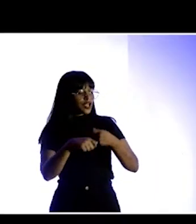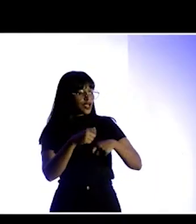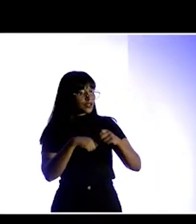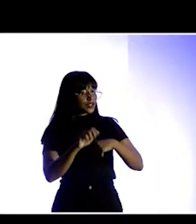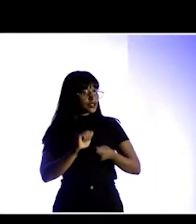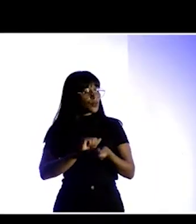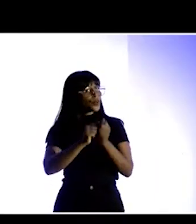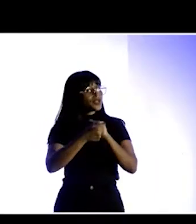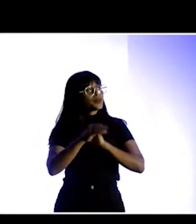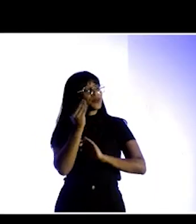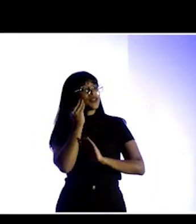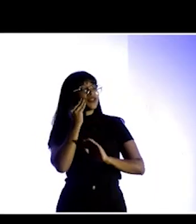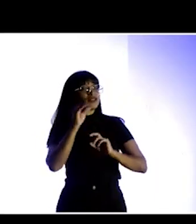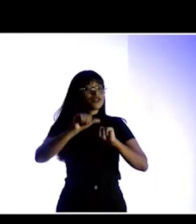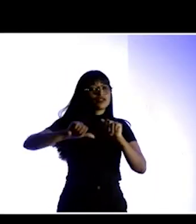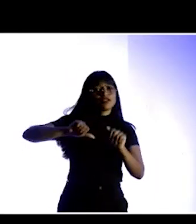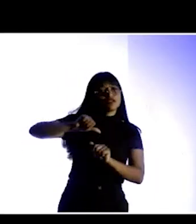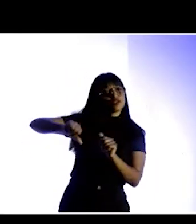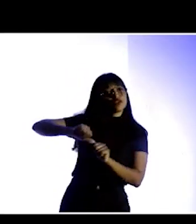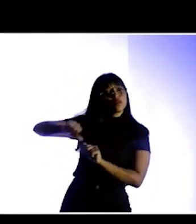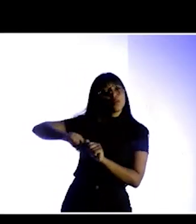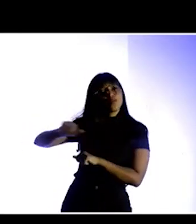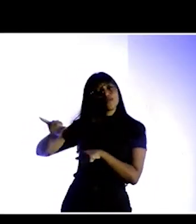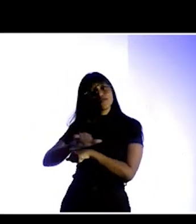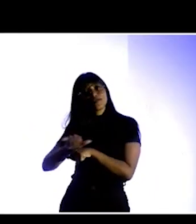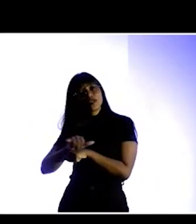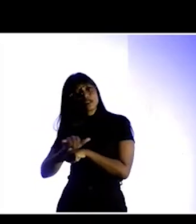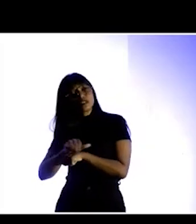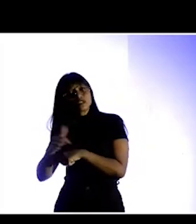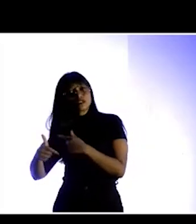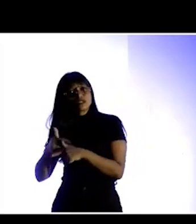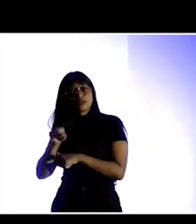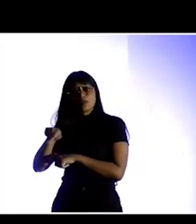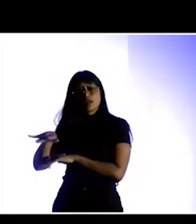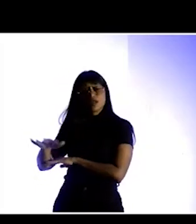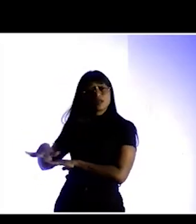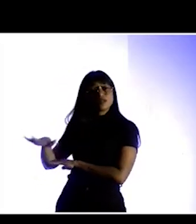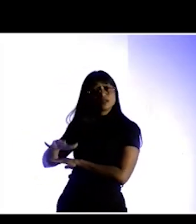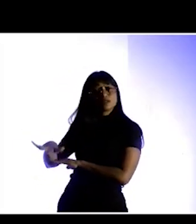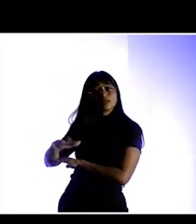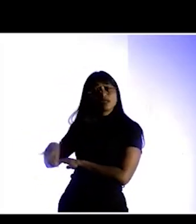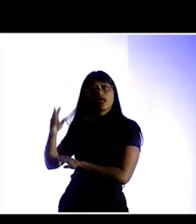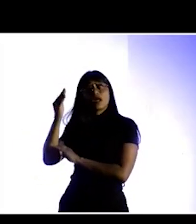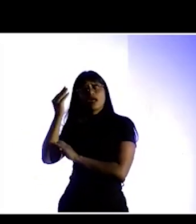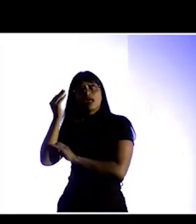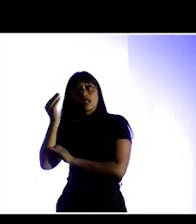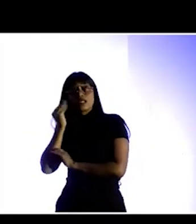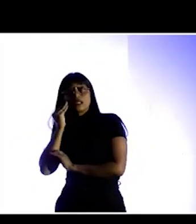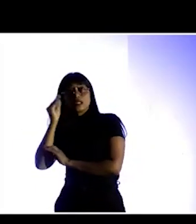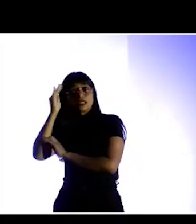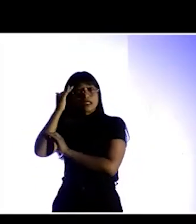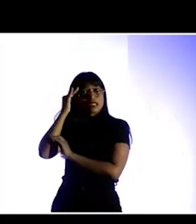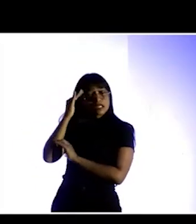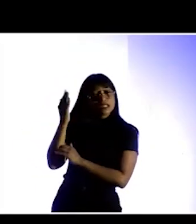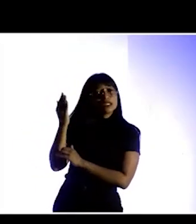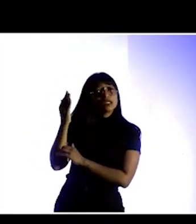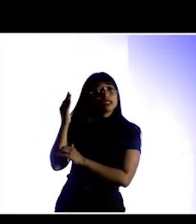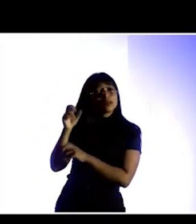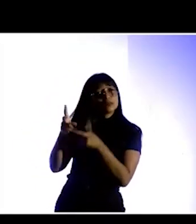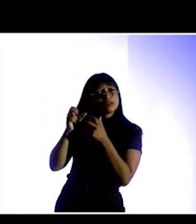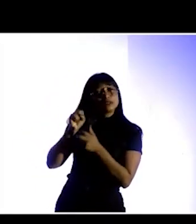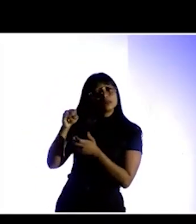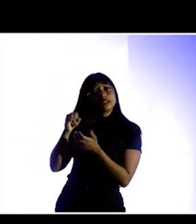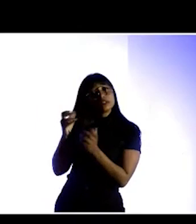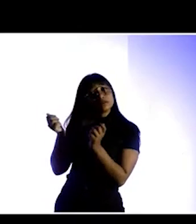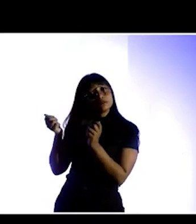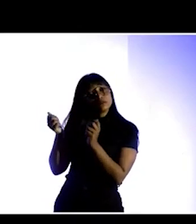tentando mudar, né, as regras operativas para poder entender e incorporar essa nova incerteza. Enfim, uma série de